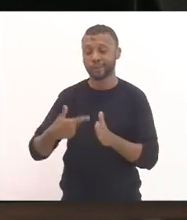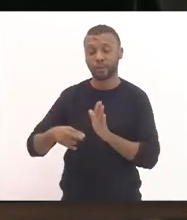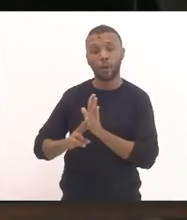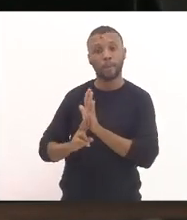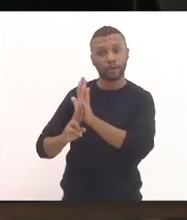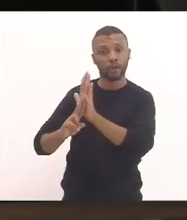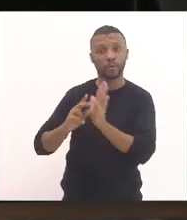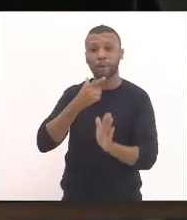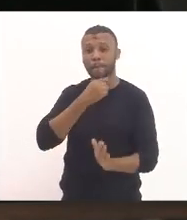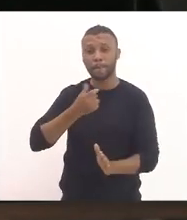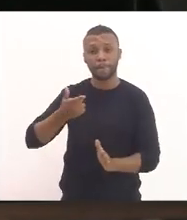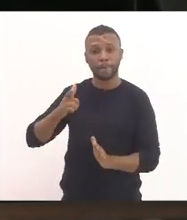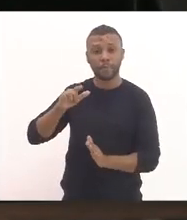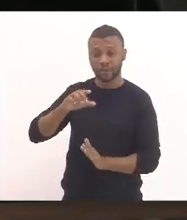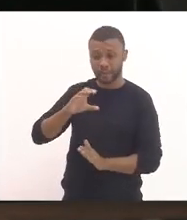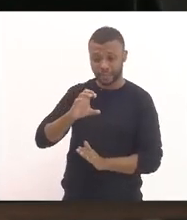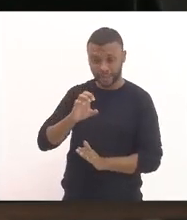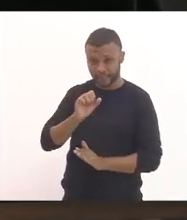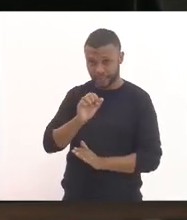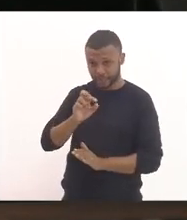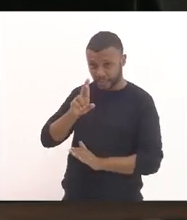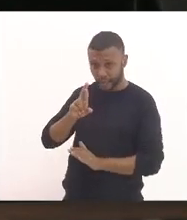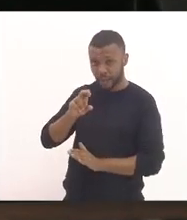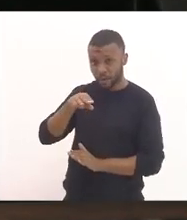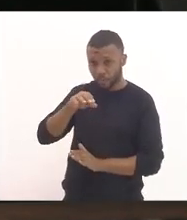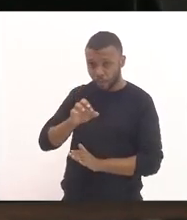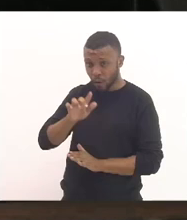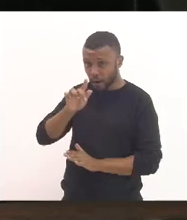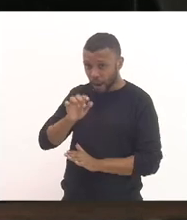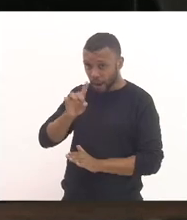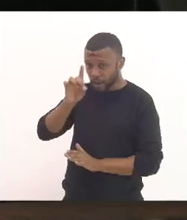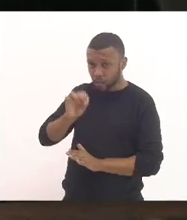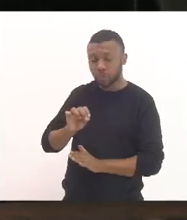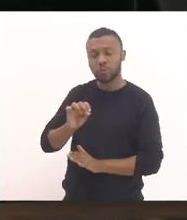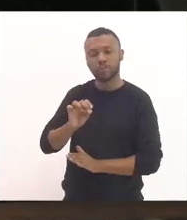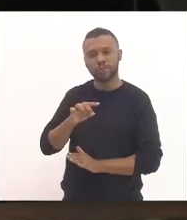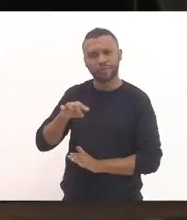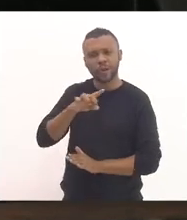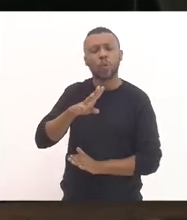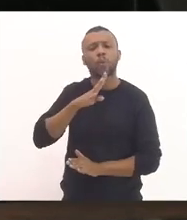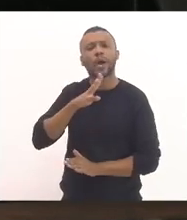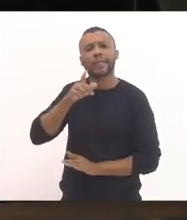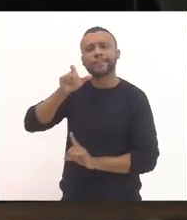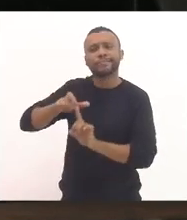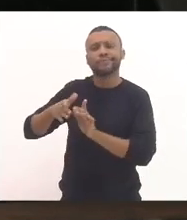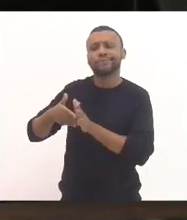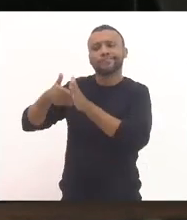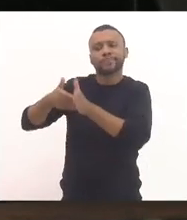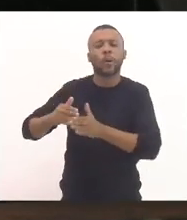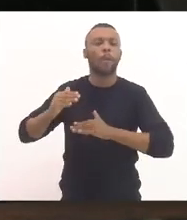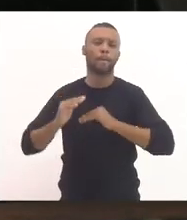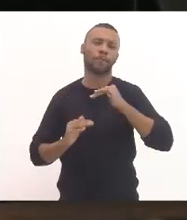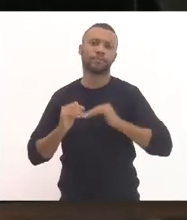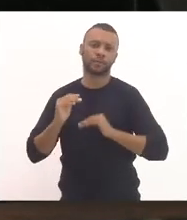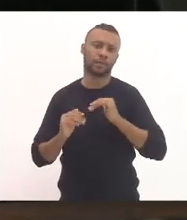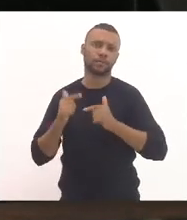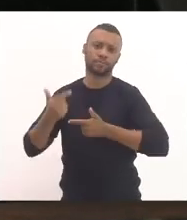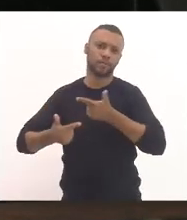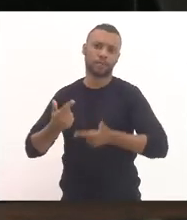represento o meu marido César Morgado com muito orgulho muitos conhecem ele pelas formas honestidade trabalho e profissionalismo